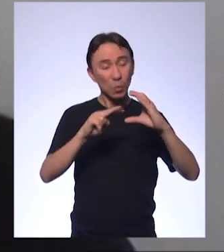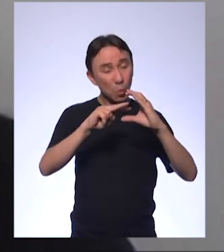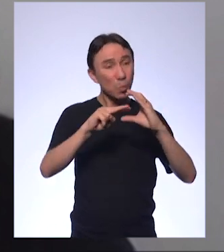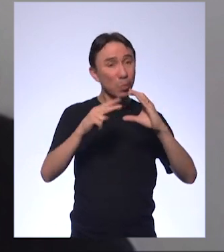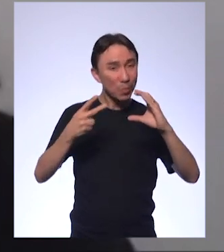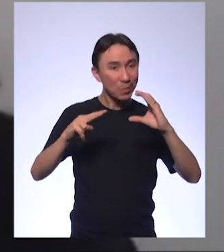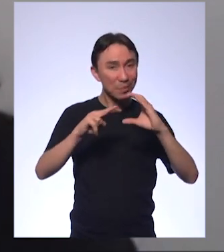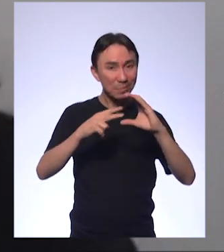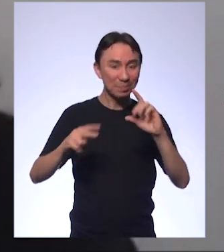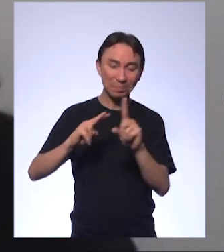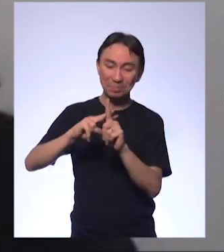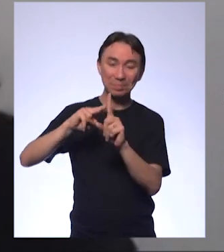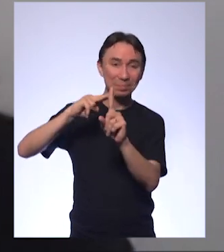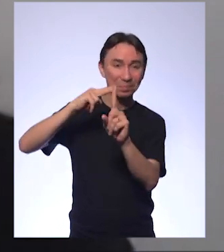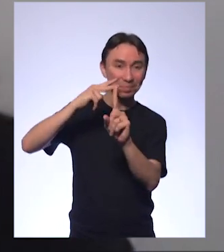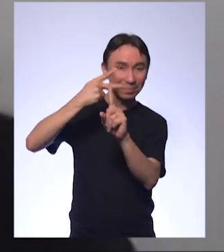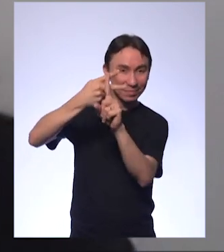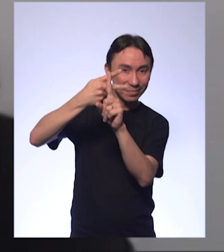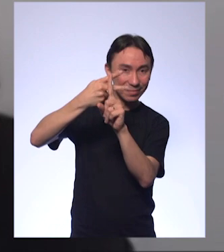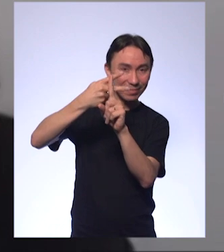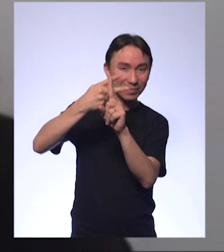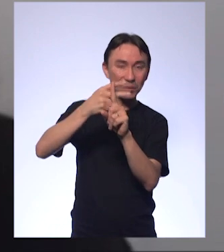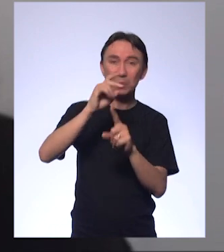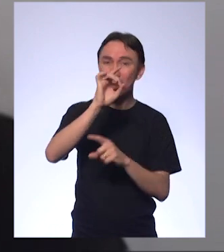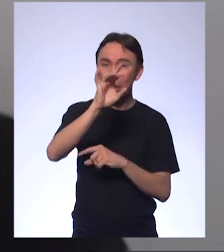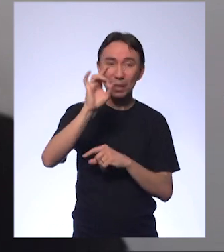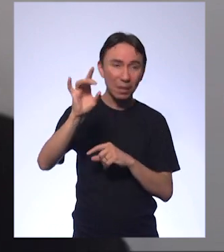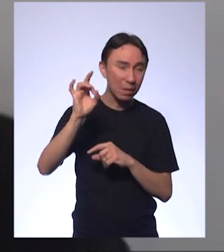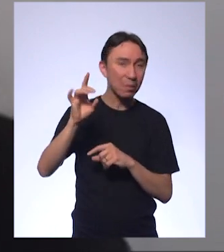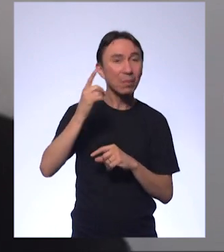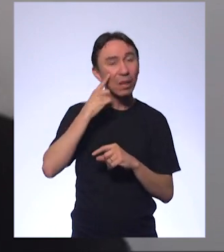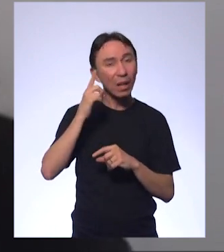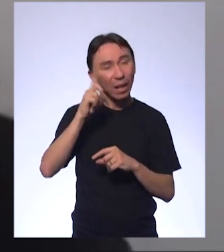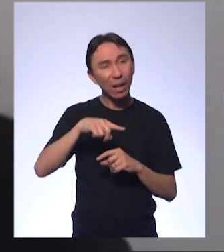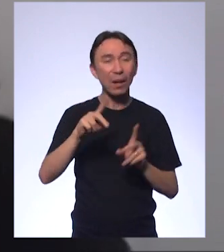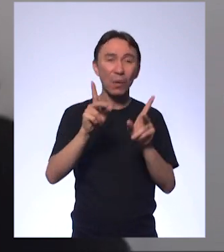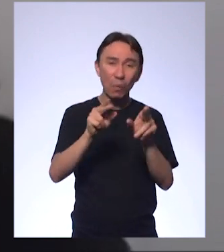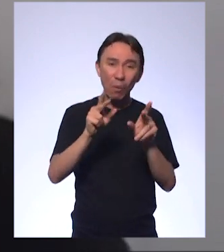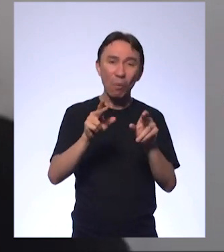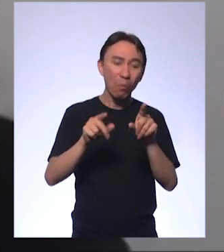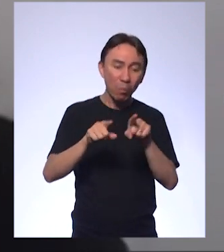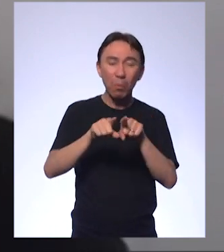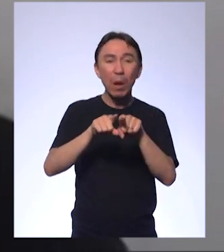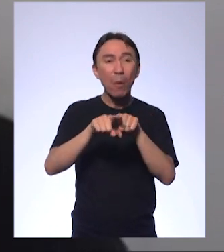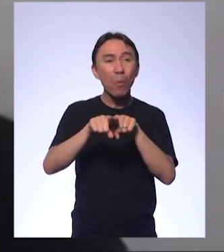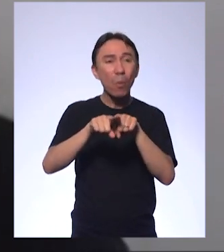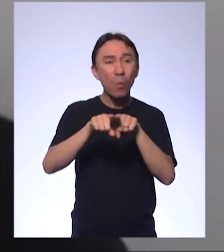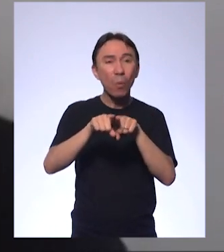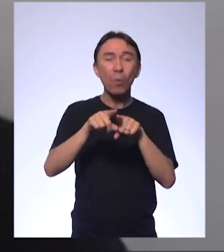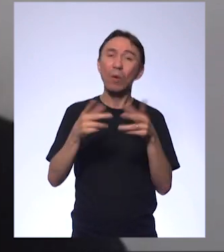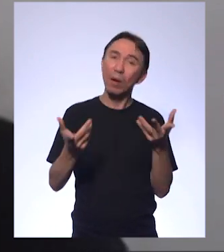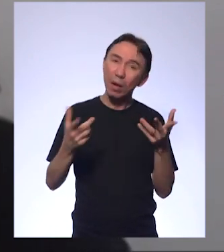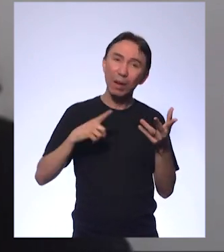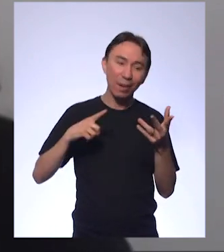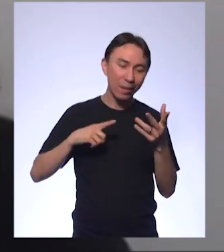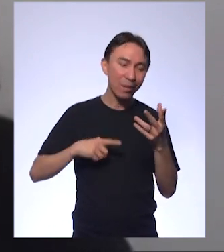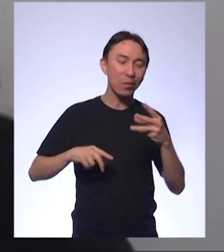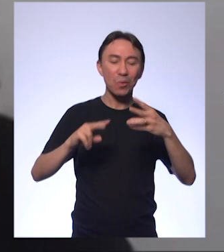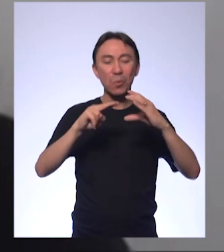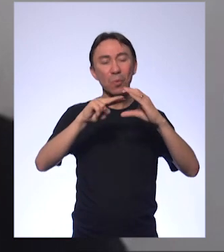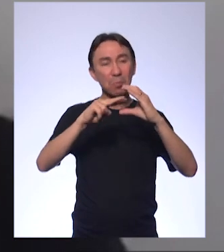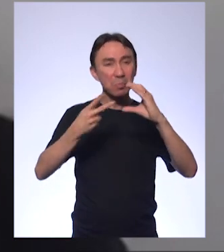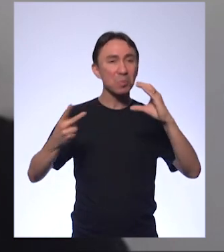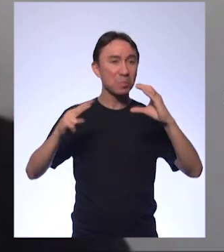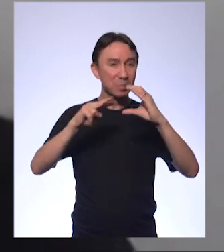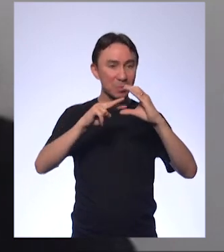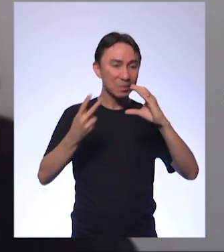e cada um vai ser uma cromátide irmãs, porque são de cromossomos, né, que se duplicaram ali, e ao invés